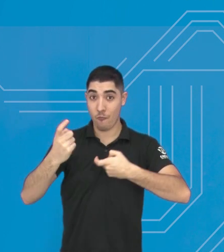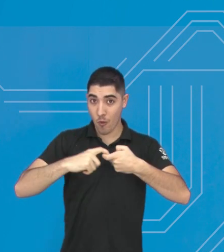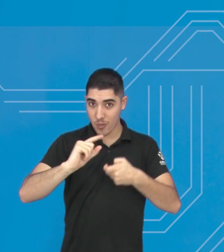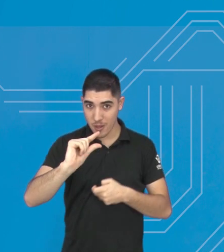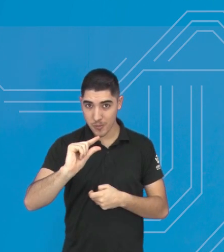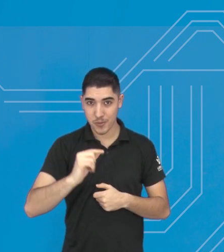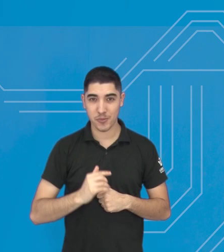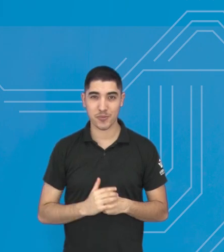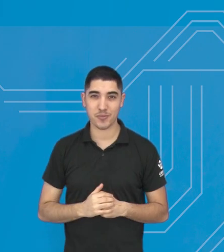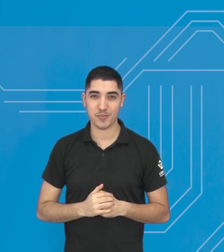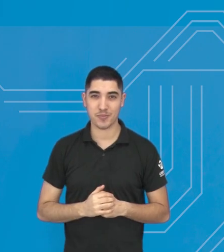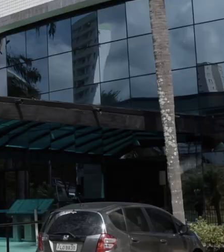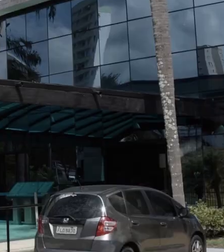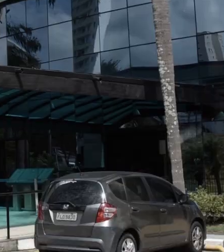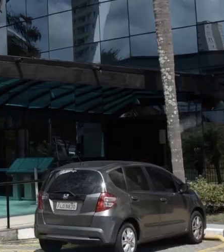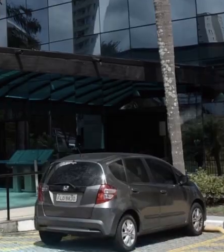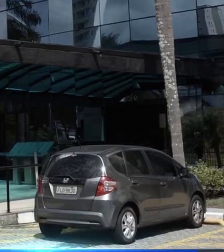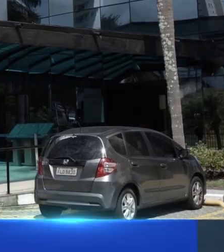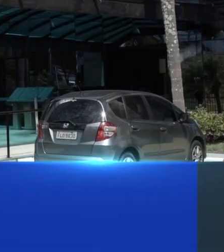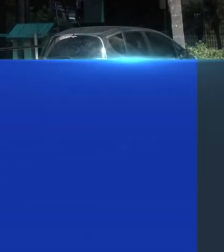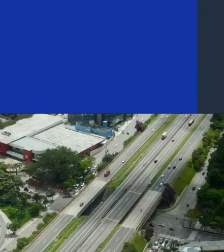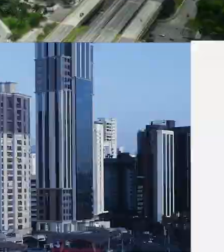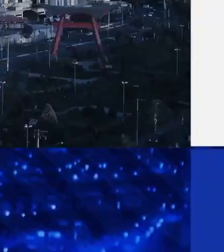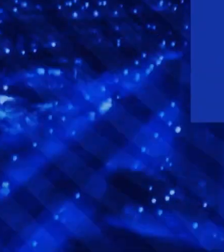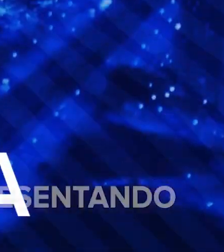Marmo. A gente volta já.